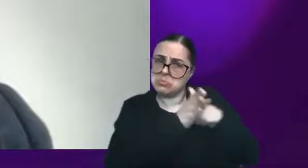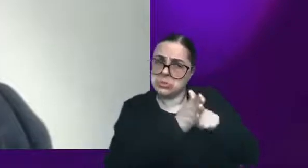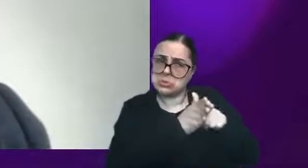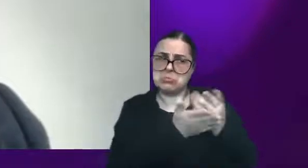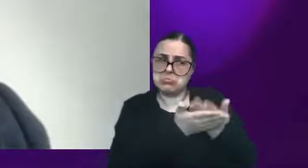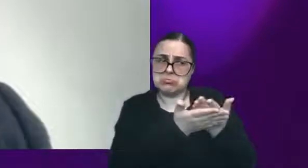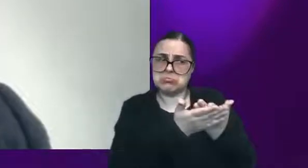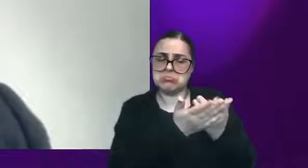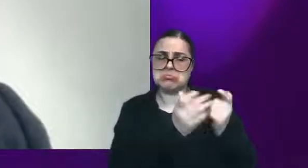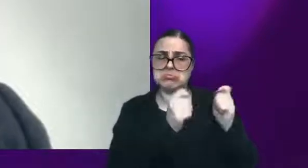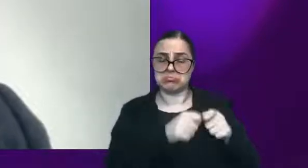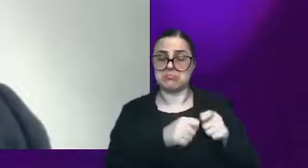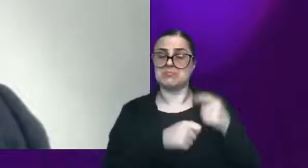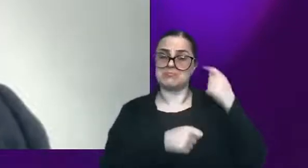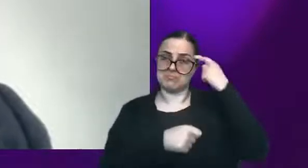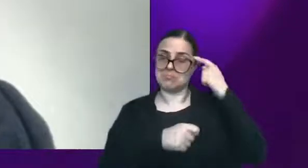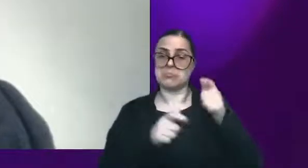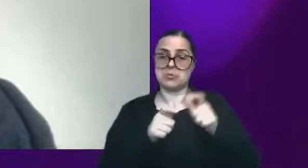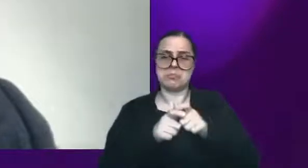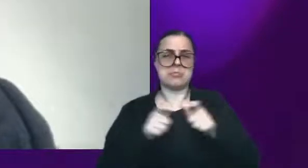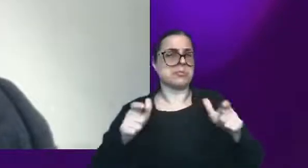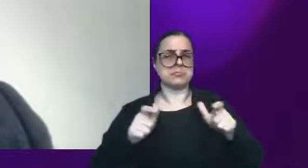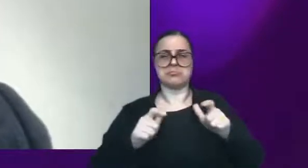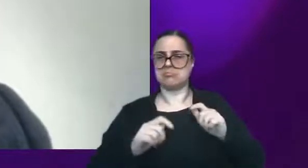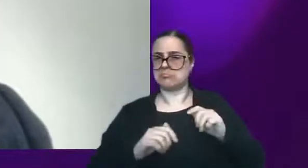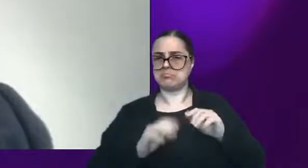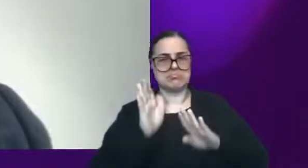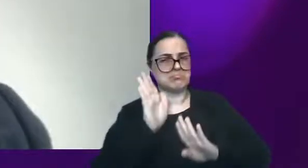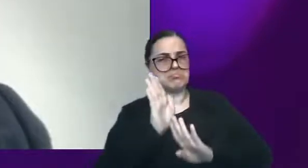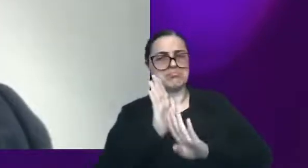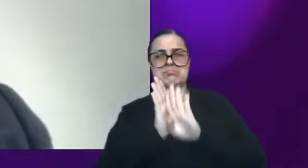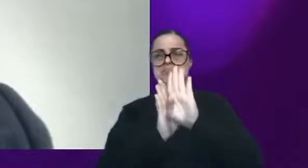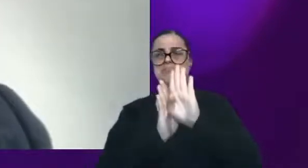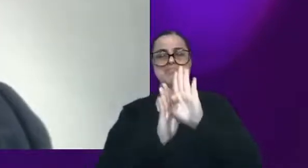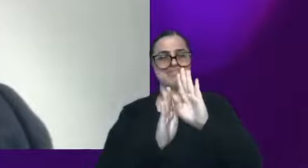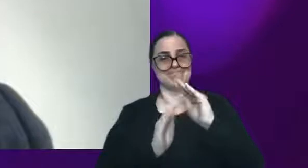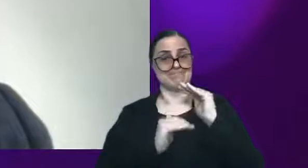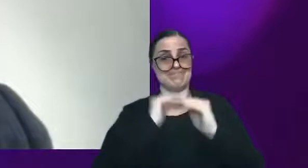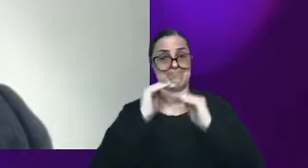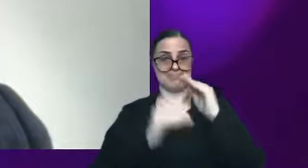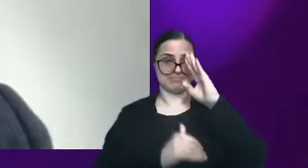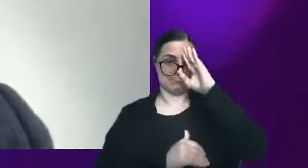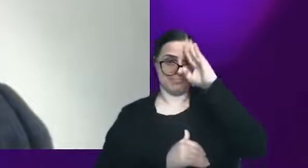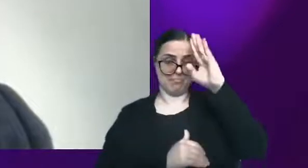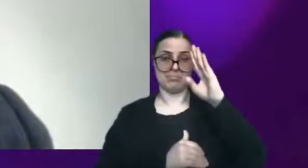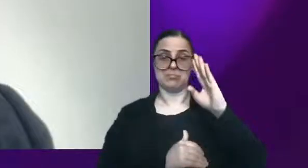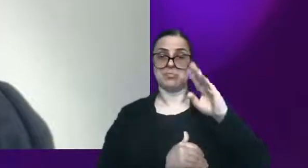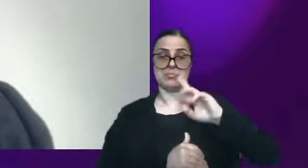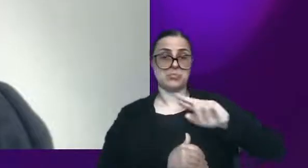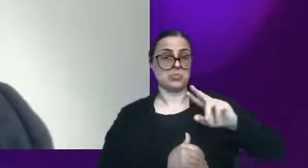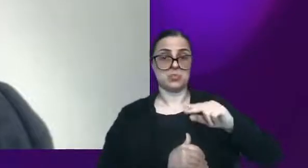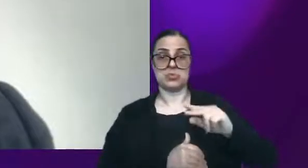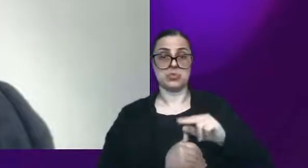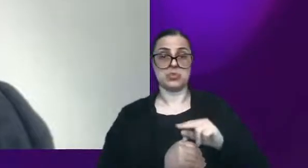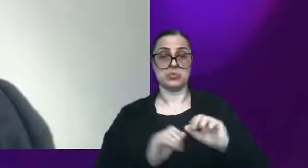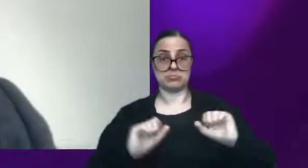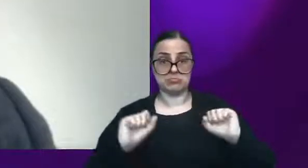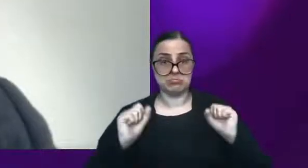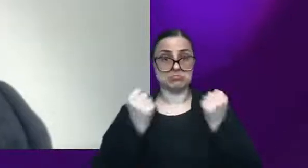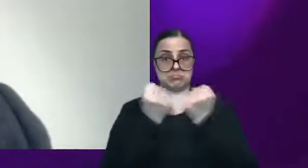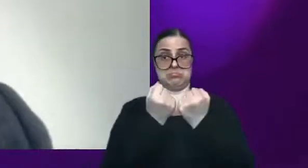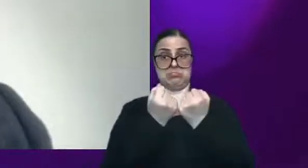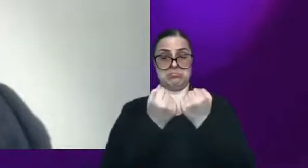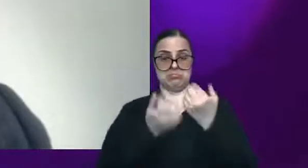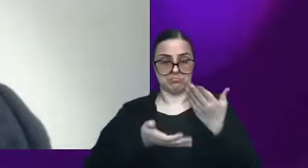o maior avanço, sem dúvida, para mim, vai ser na terapêutica molecular, na imunoterapia, na biópsia